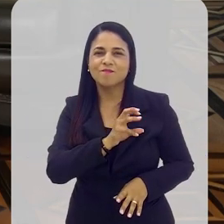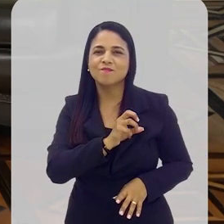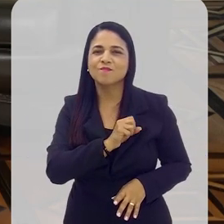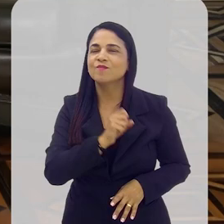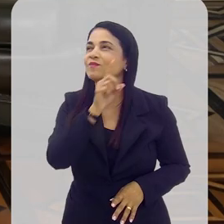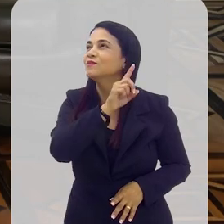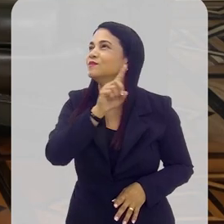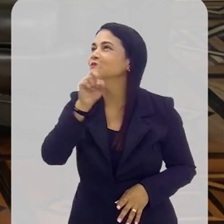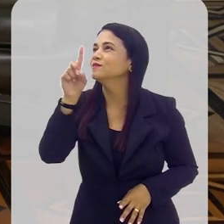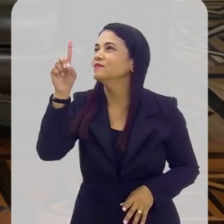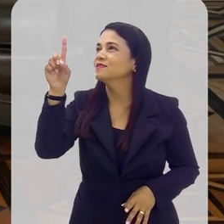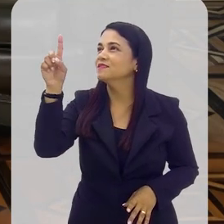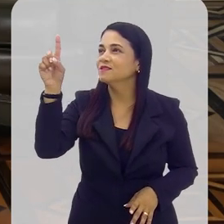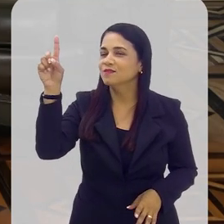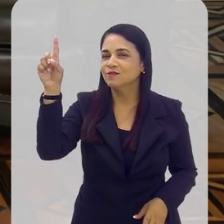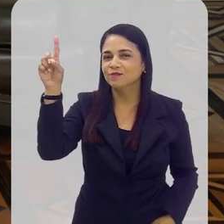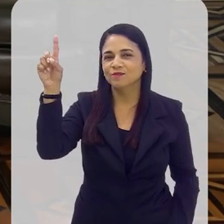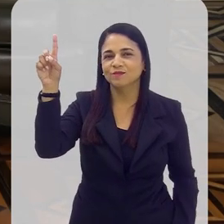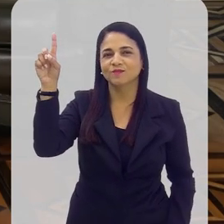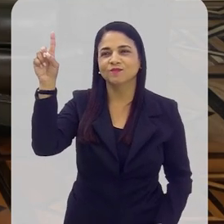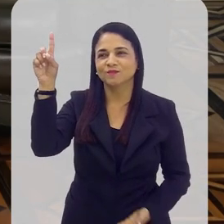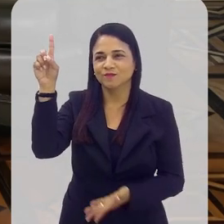teu amor.